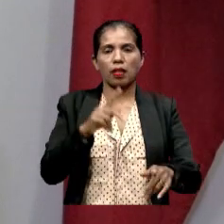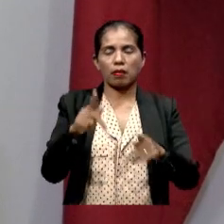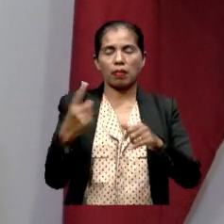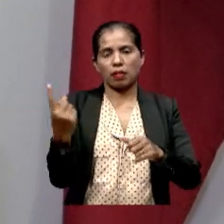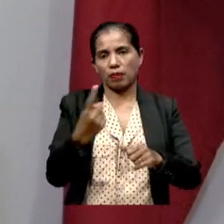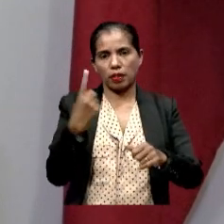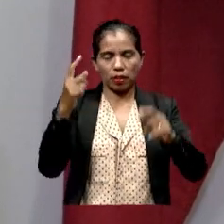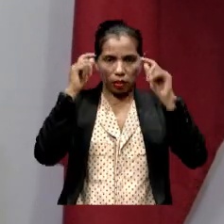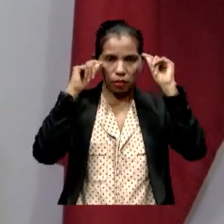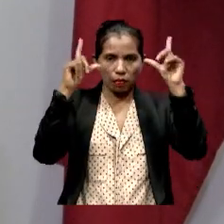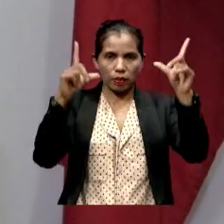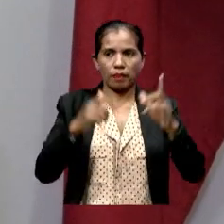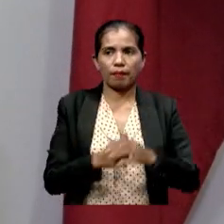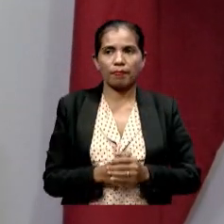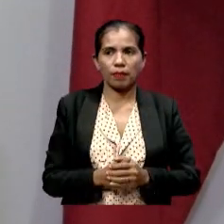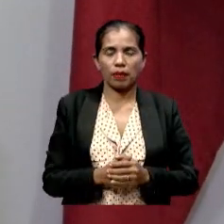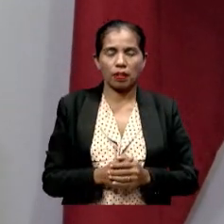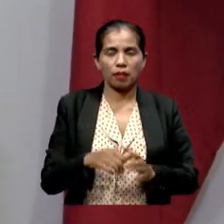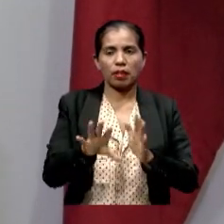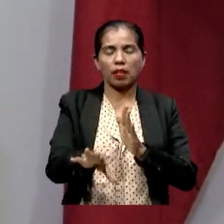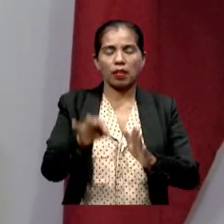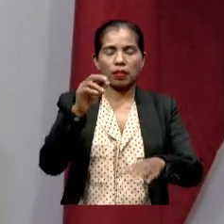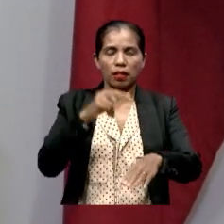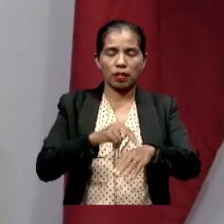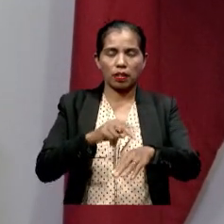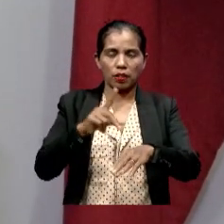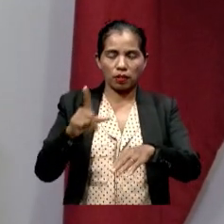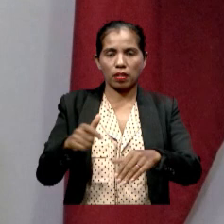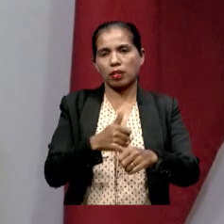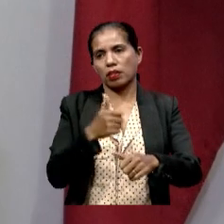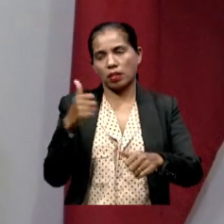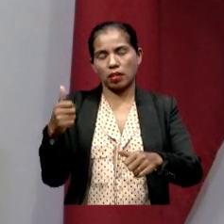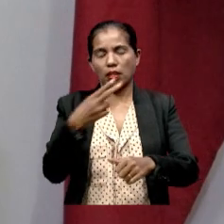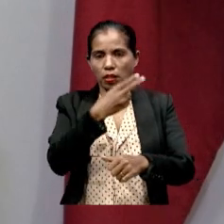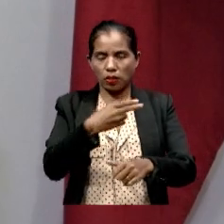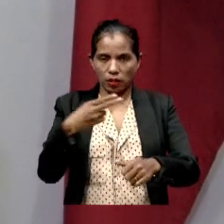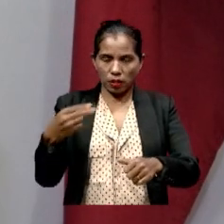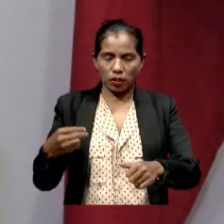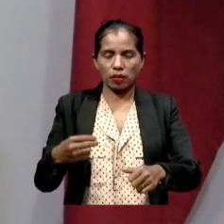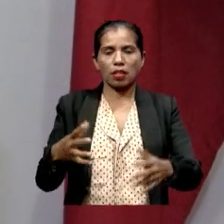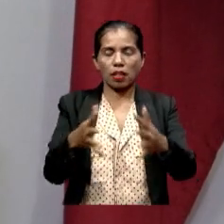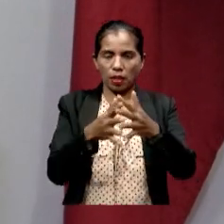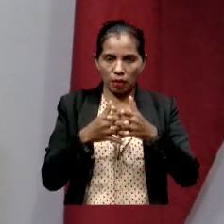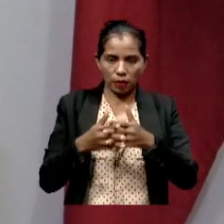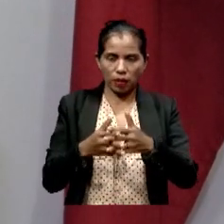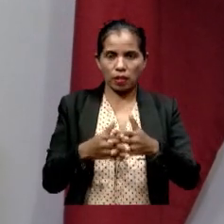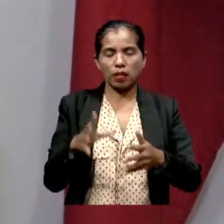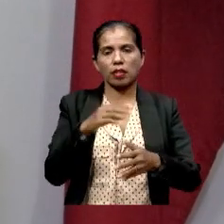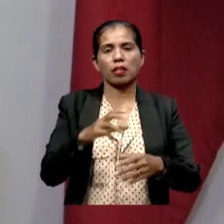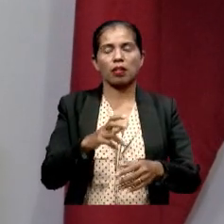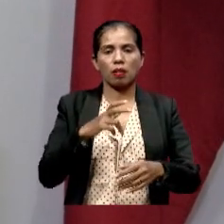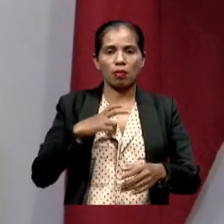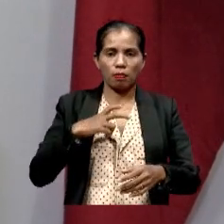Timor. Nem a velha reta nacionalidade, o incelo, que Indonésia, que americano, que